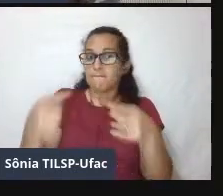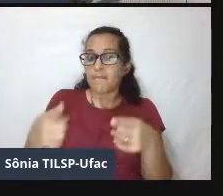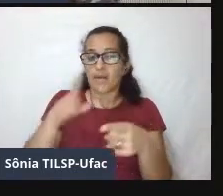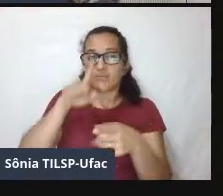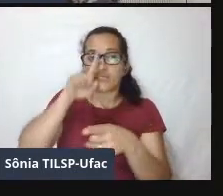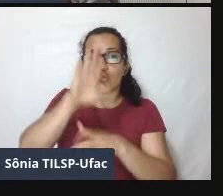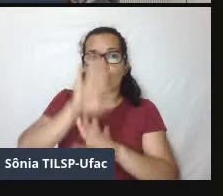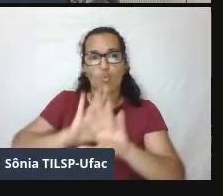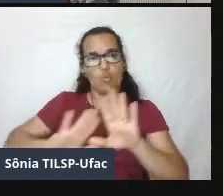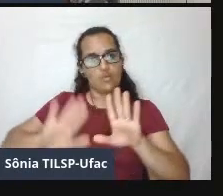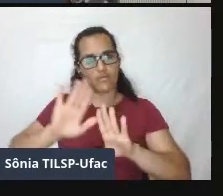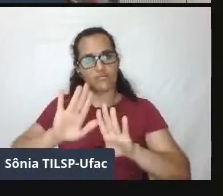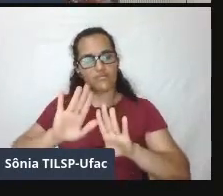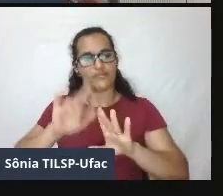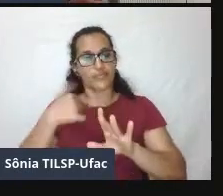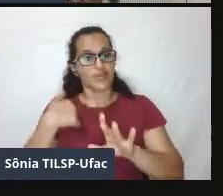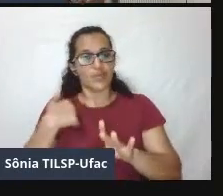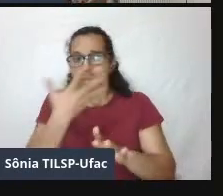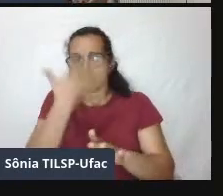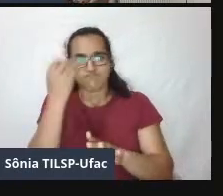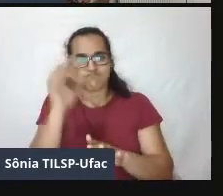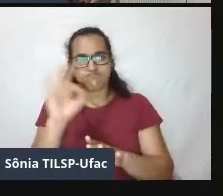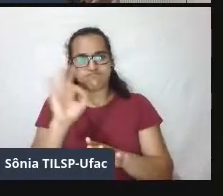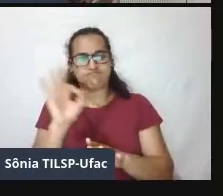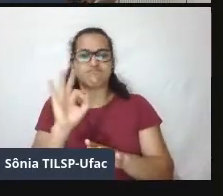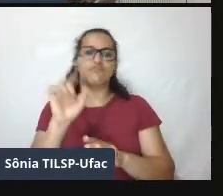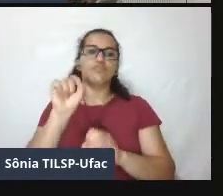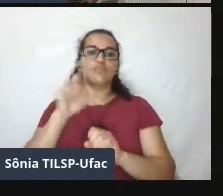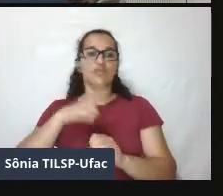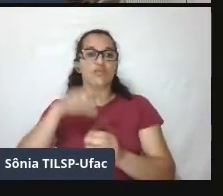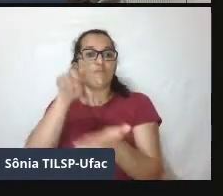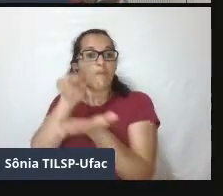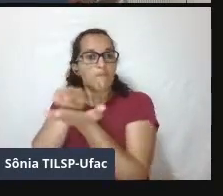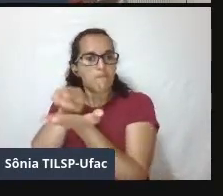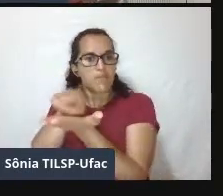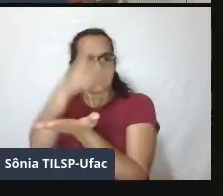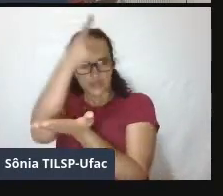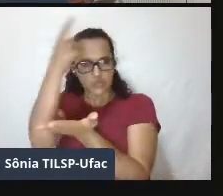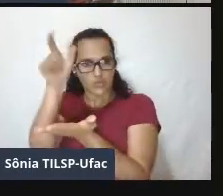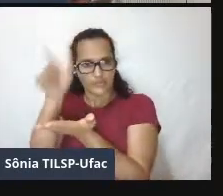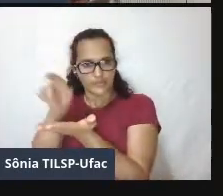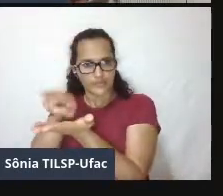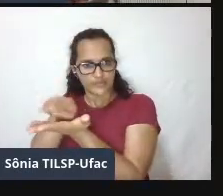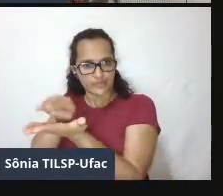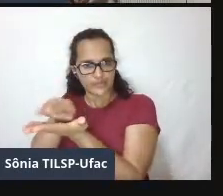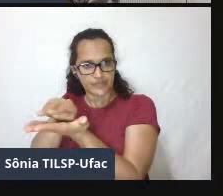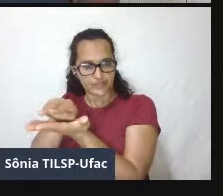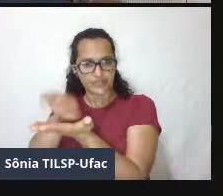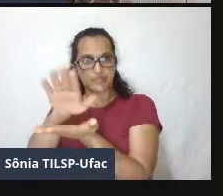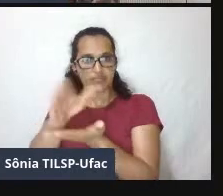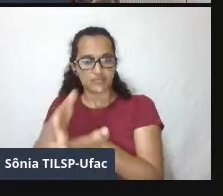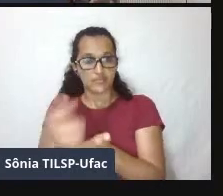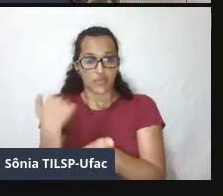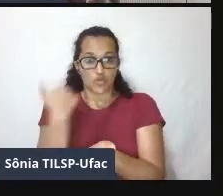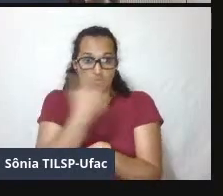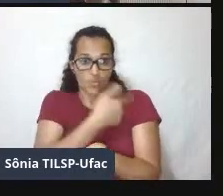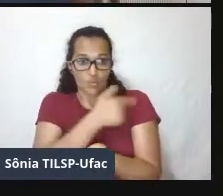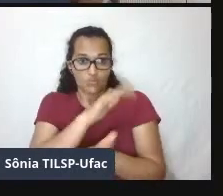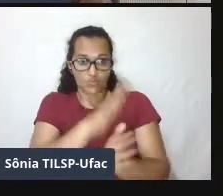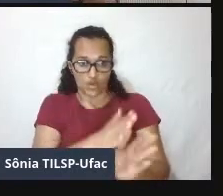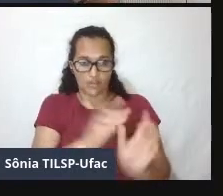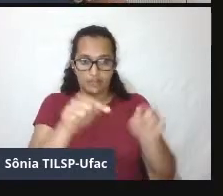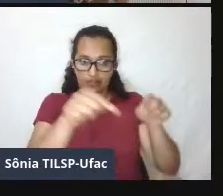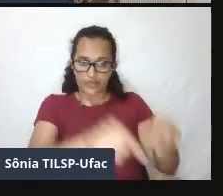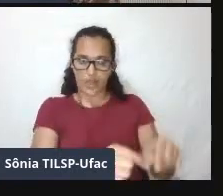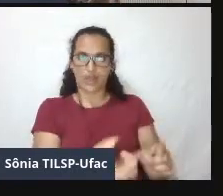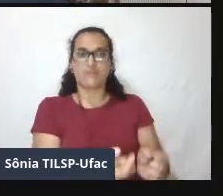Eu nunca vou me esquecer, gente, de um paciente em específico que ele saiu de um quadro séptico, ele